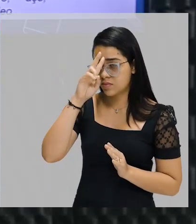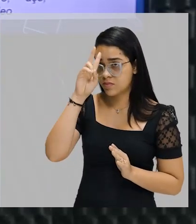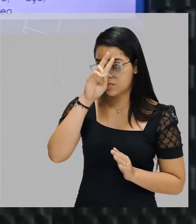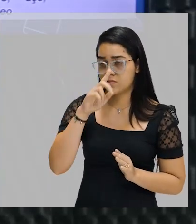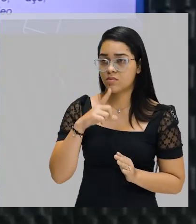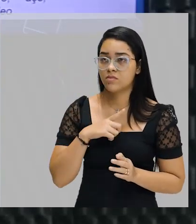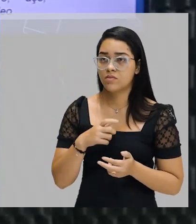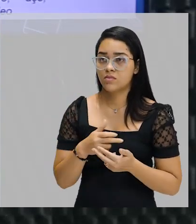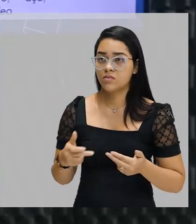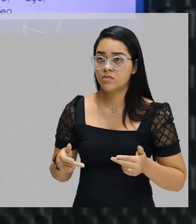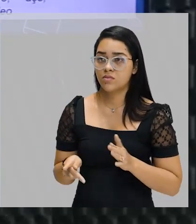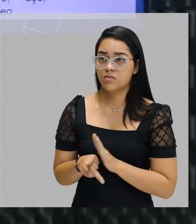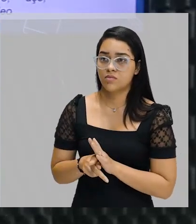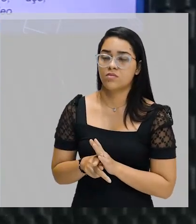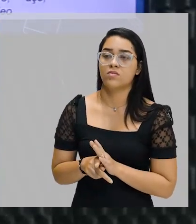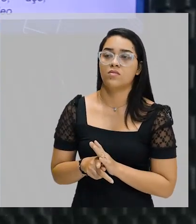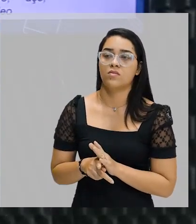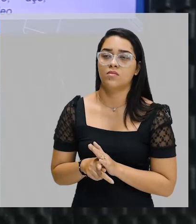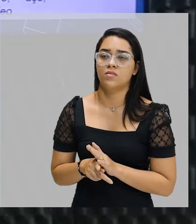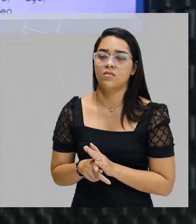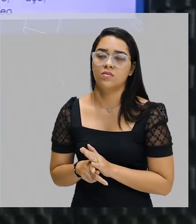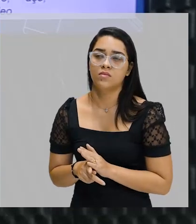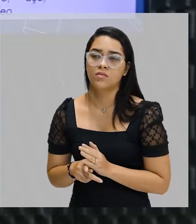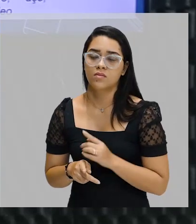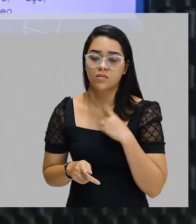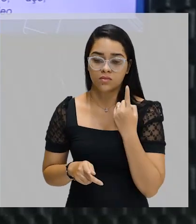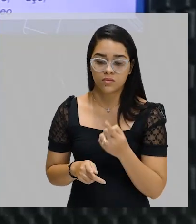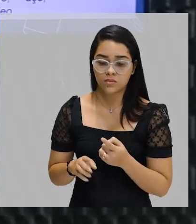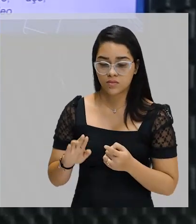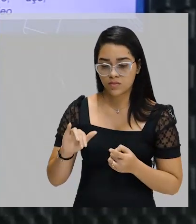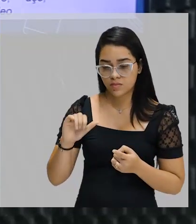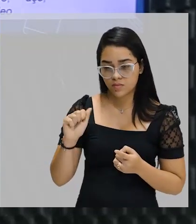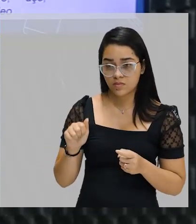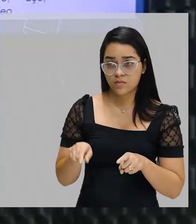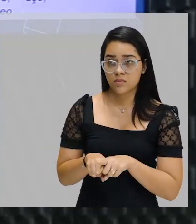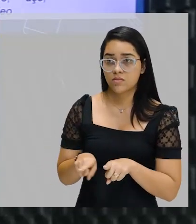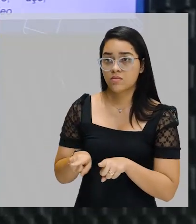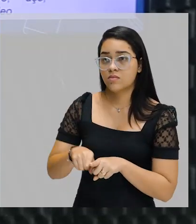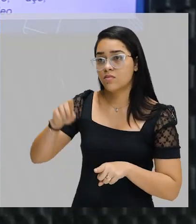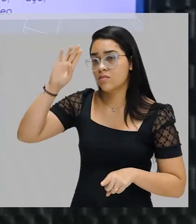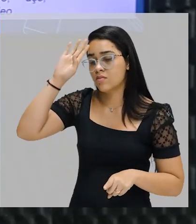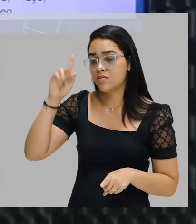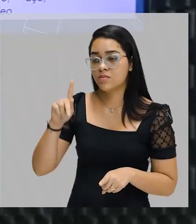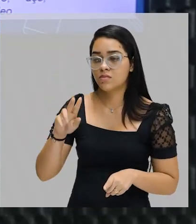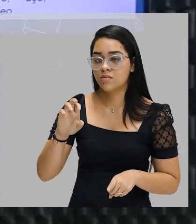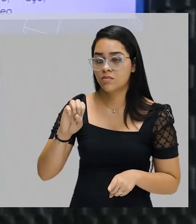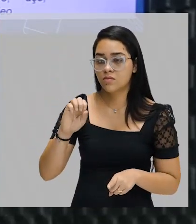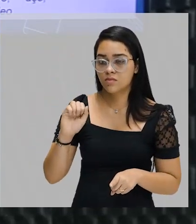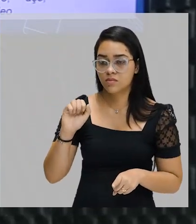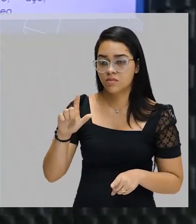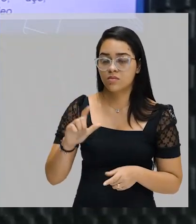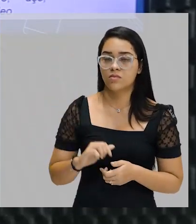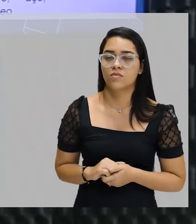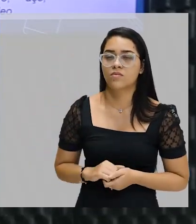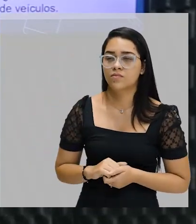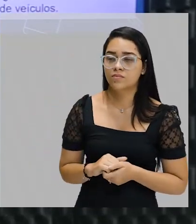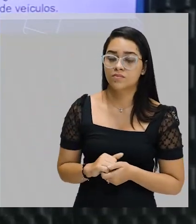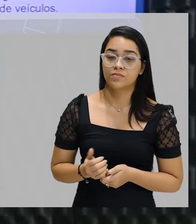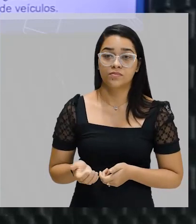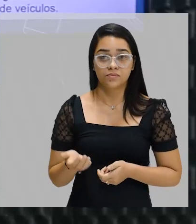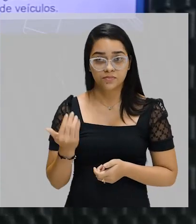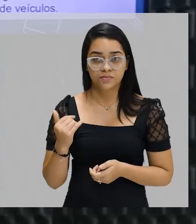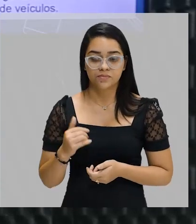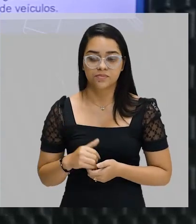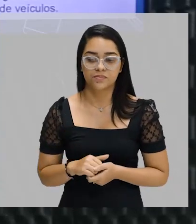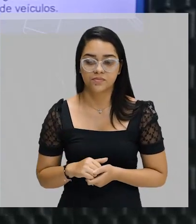temos aí grandes reservas petrolíferas acerca ali da nossa bacia sedimentar, principalmente do pré-sal. Beleza? Bora